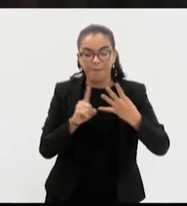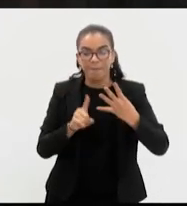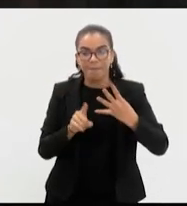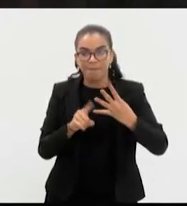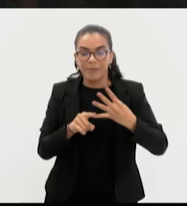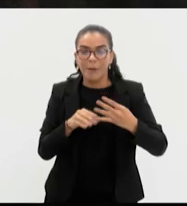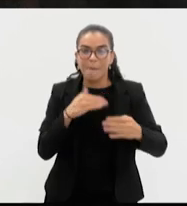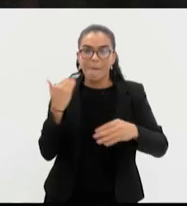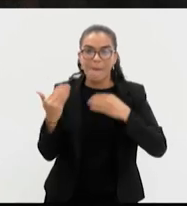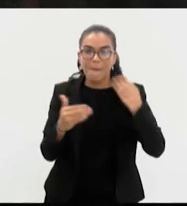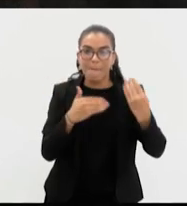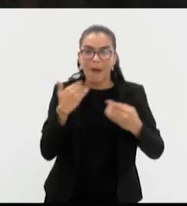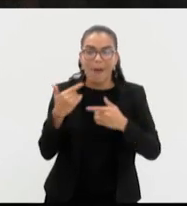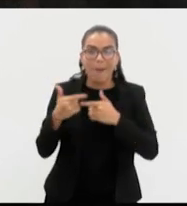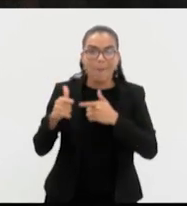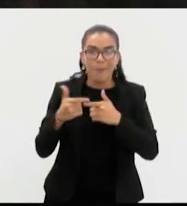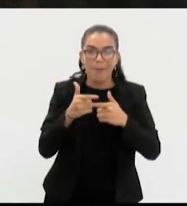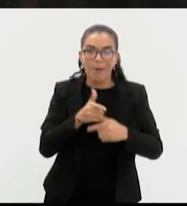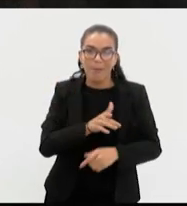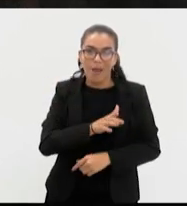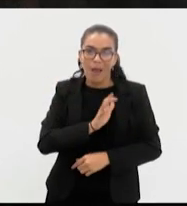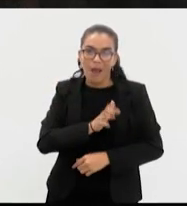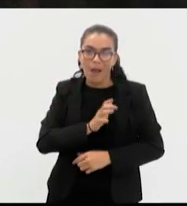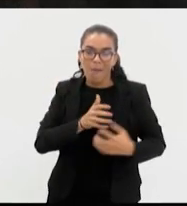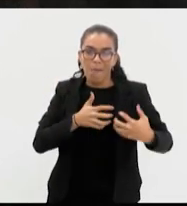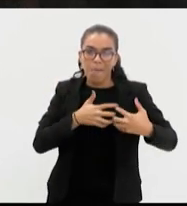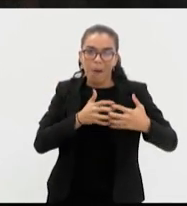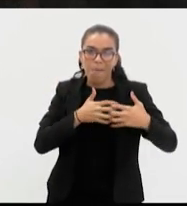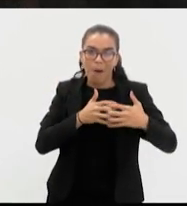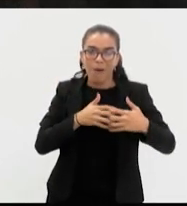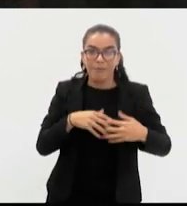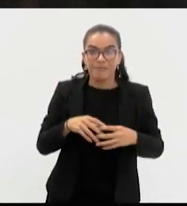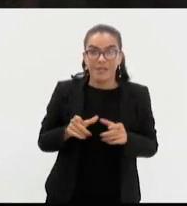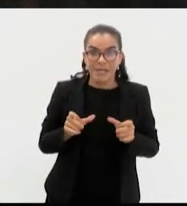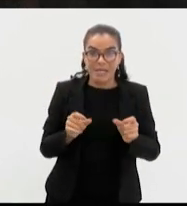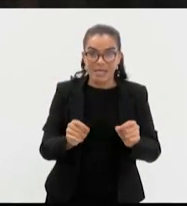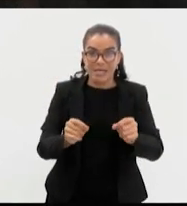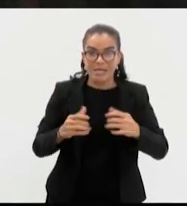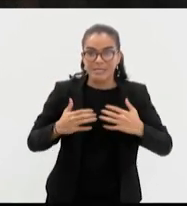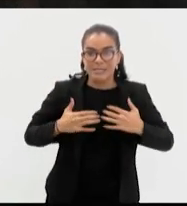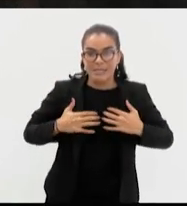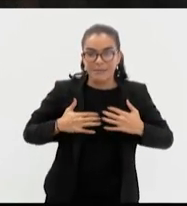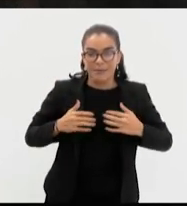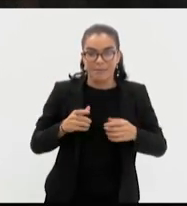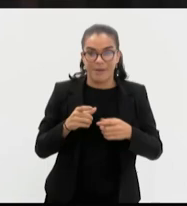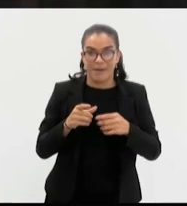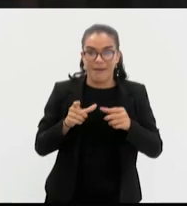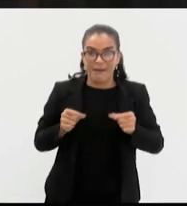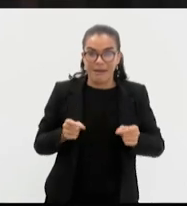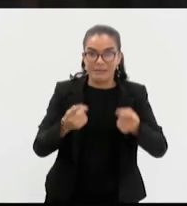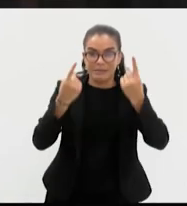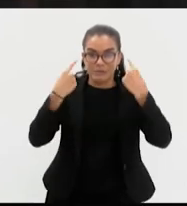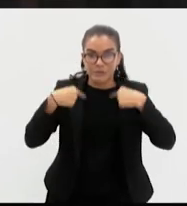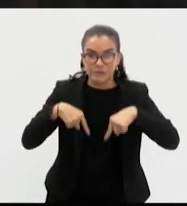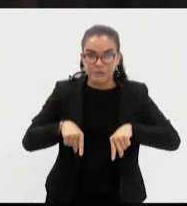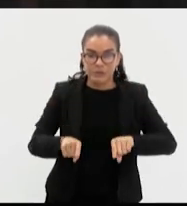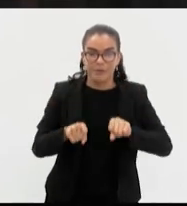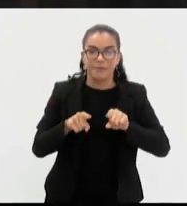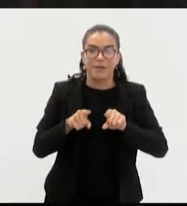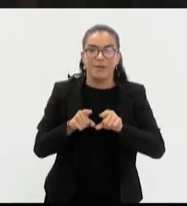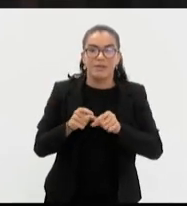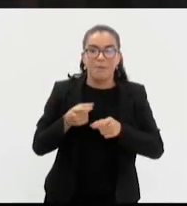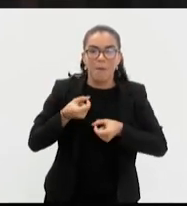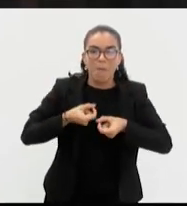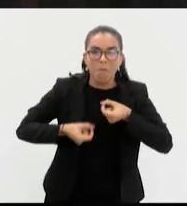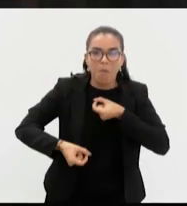mortalidade por problemas cardíacos câncer de mama câncer geral tumores do